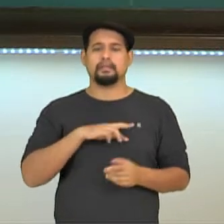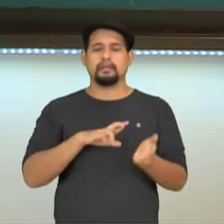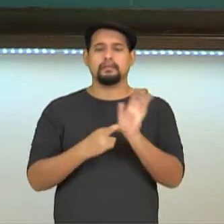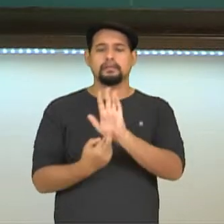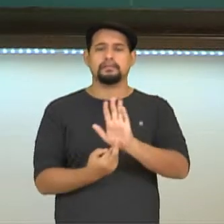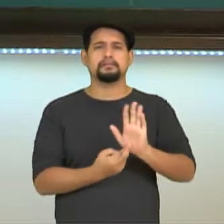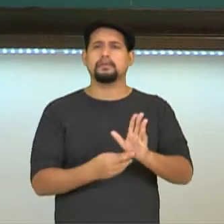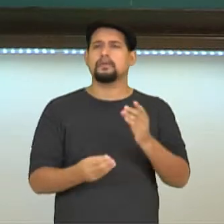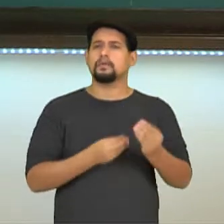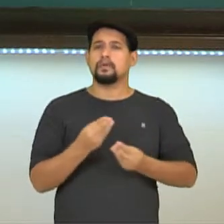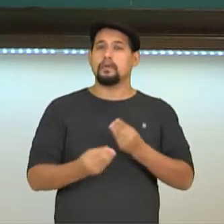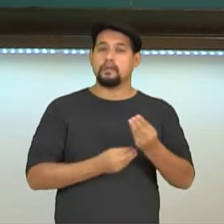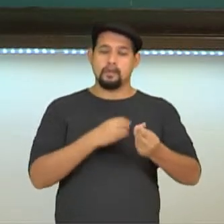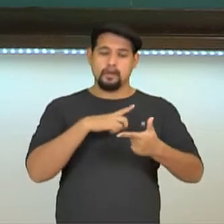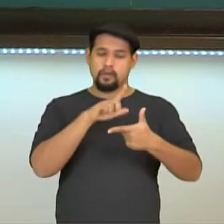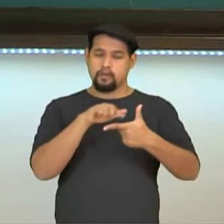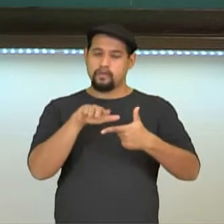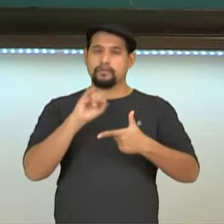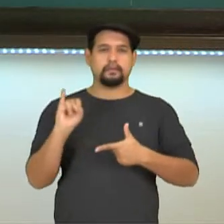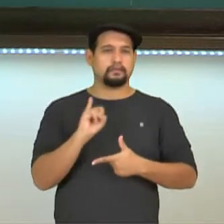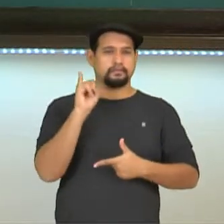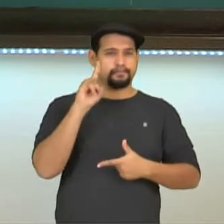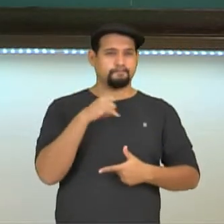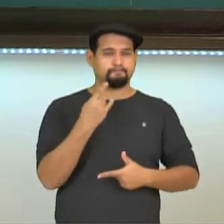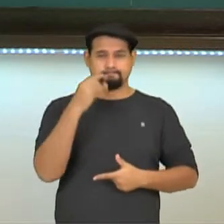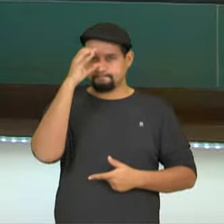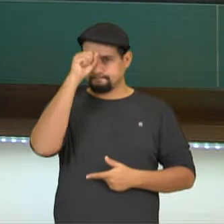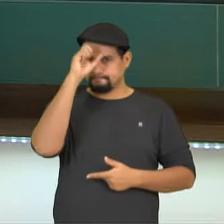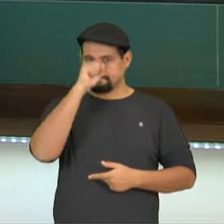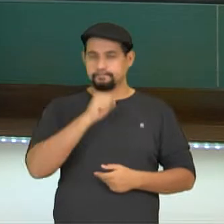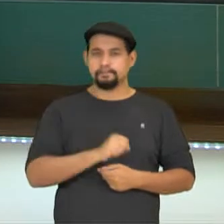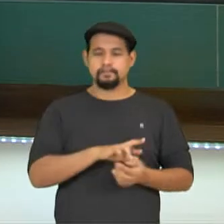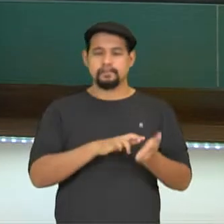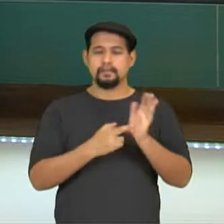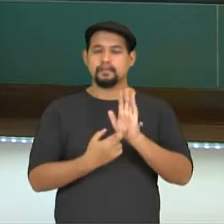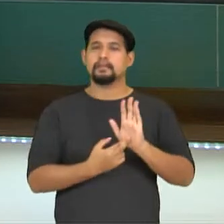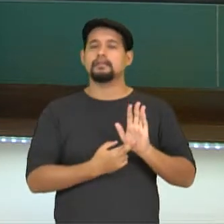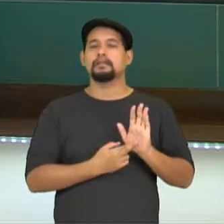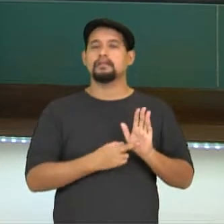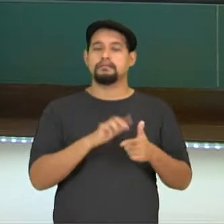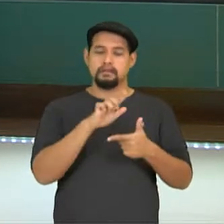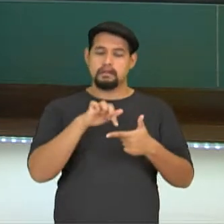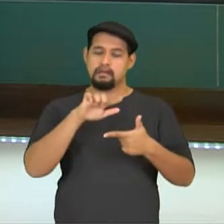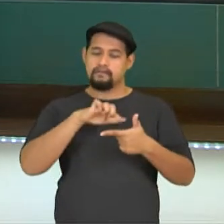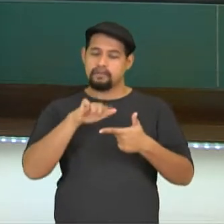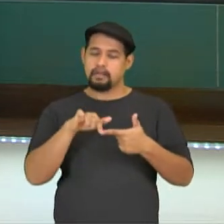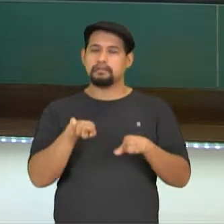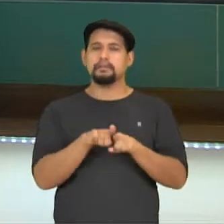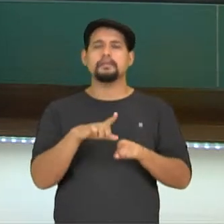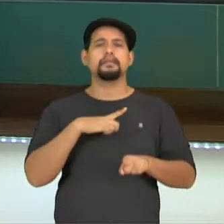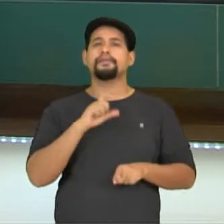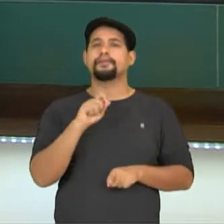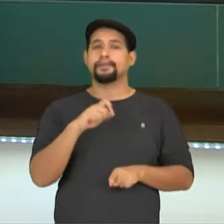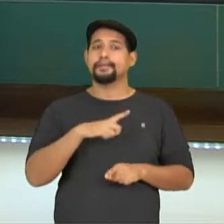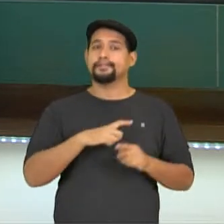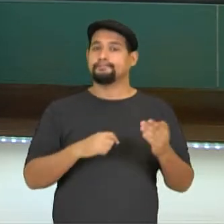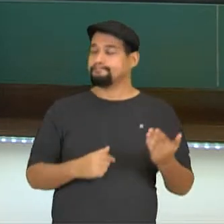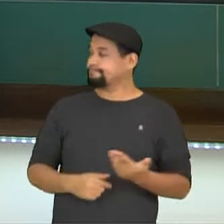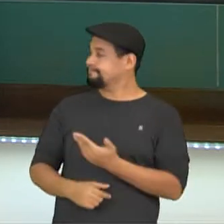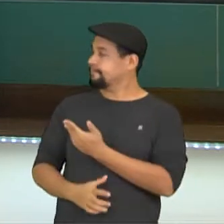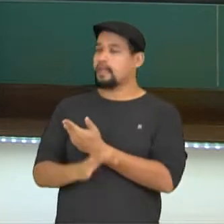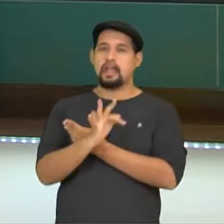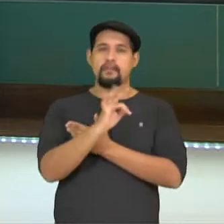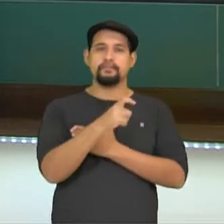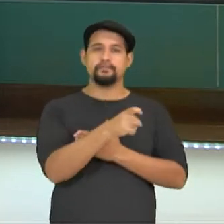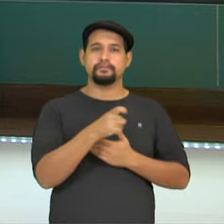por meio de uma curva. Então é muito importante a gente saber disso, tá? Então a representação gráfica de uma função quadrática, que tem esse formato f de